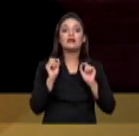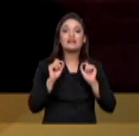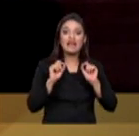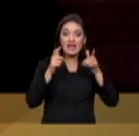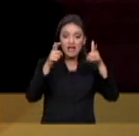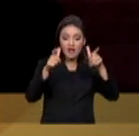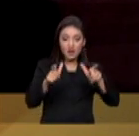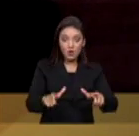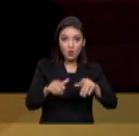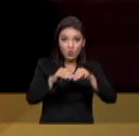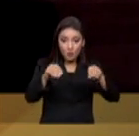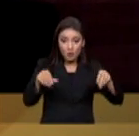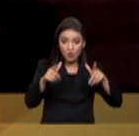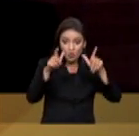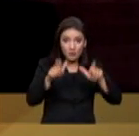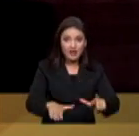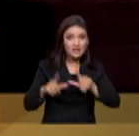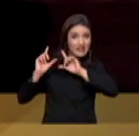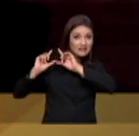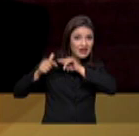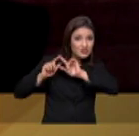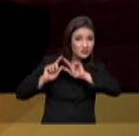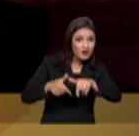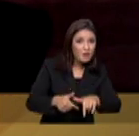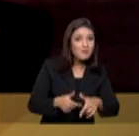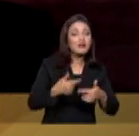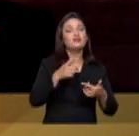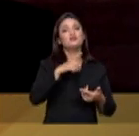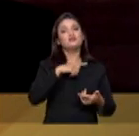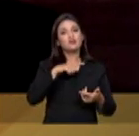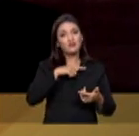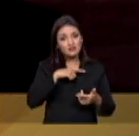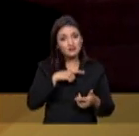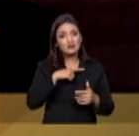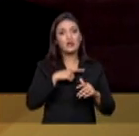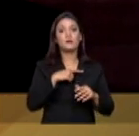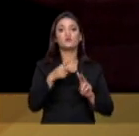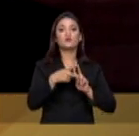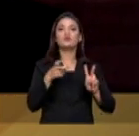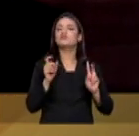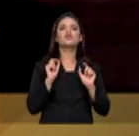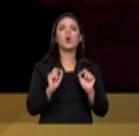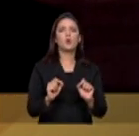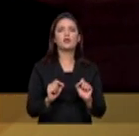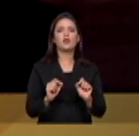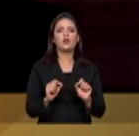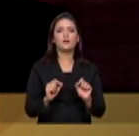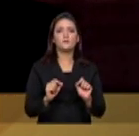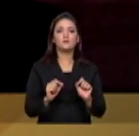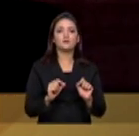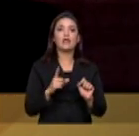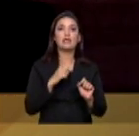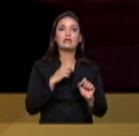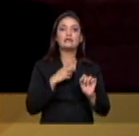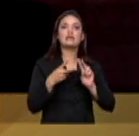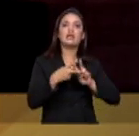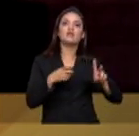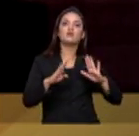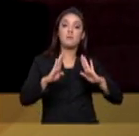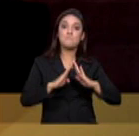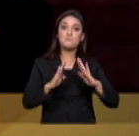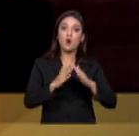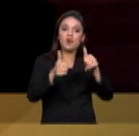ocupadas pelos índios as por eles habitadas por eles habitadas em caráter